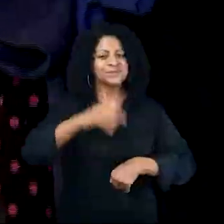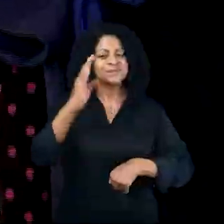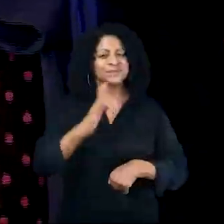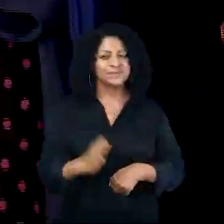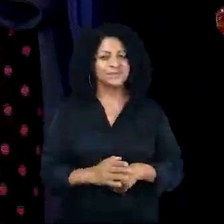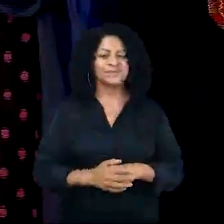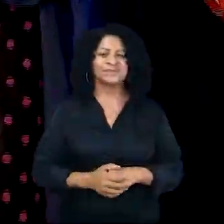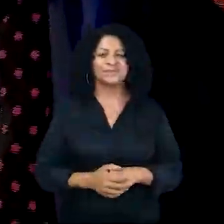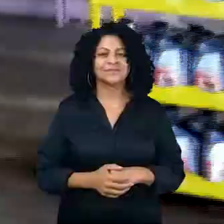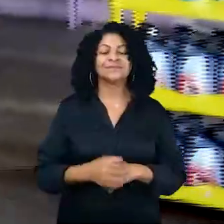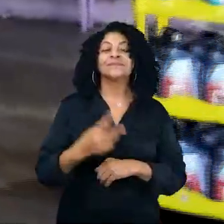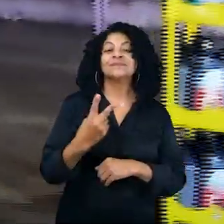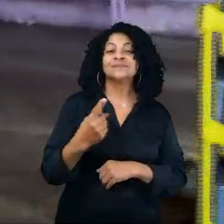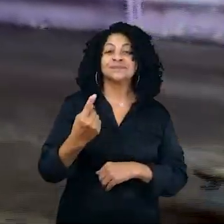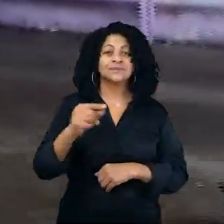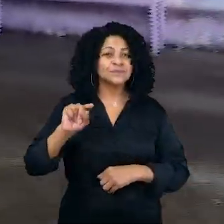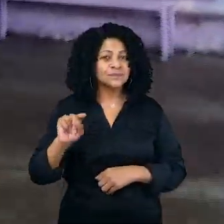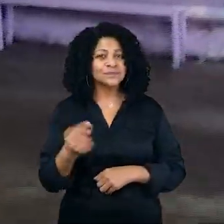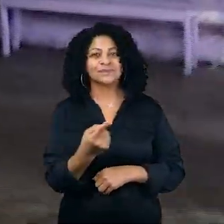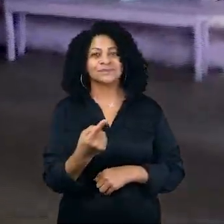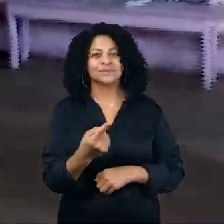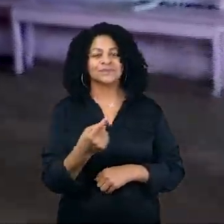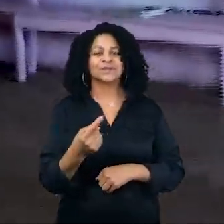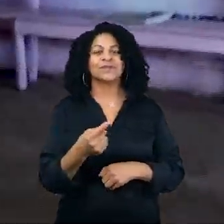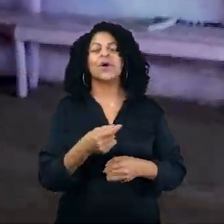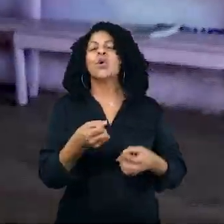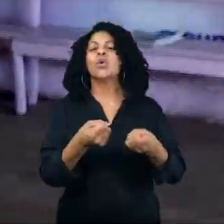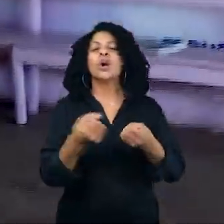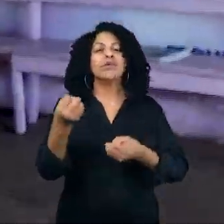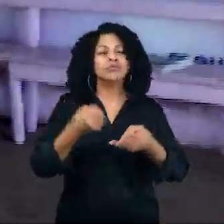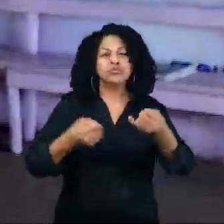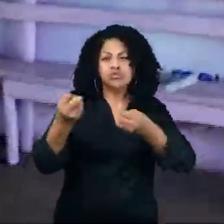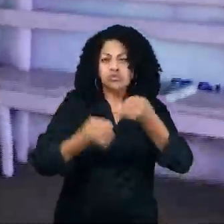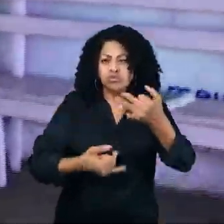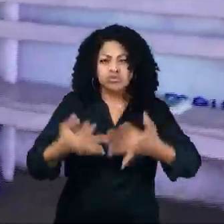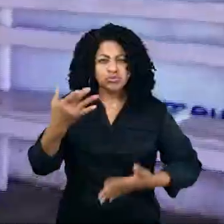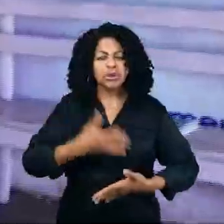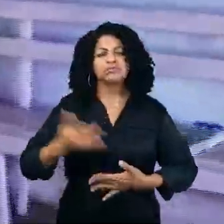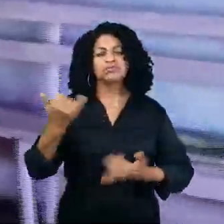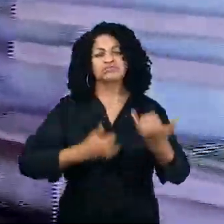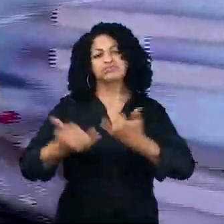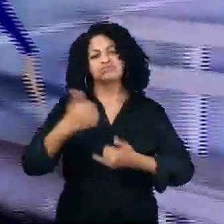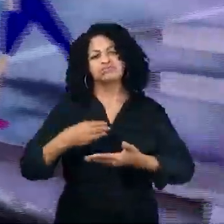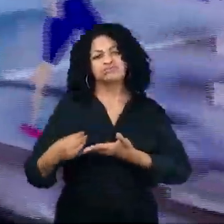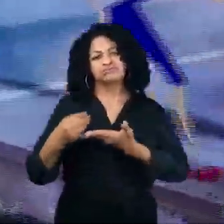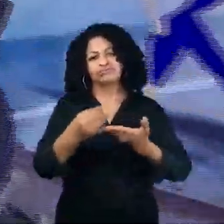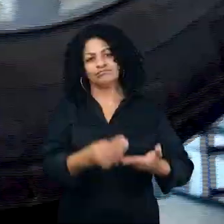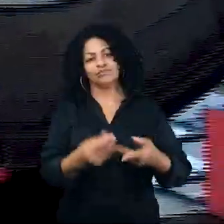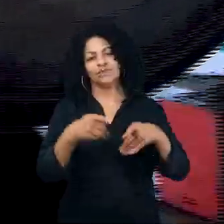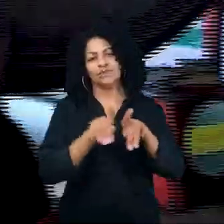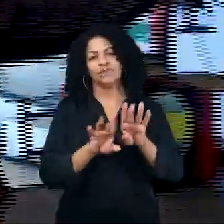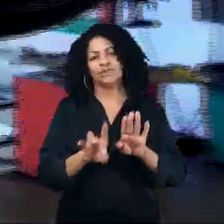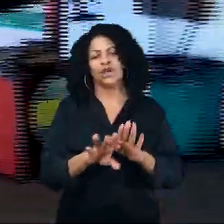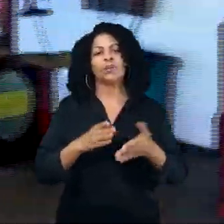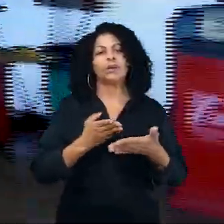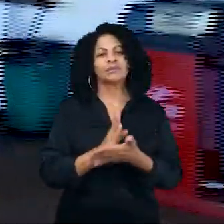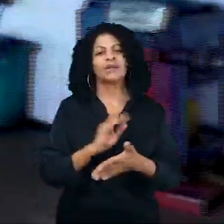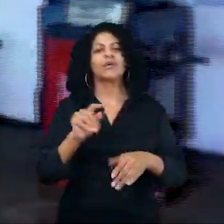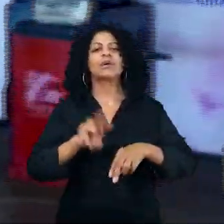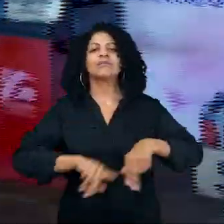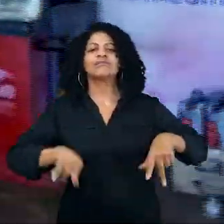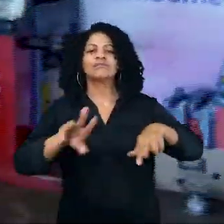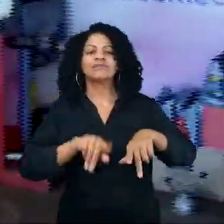Brasil, apenas 21 mil enviaram dados sobre critérios remuneratórios e ações para